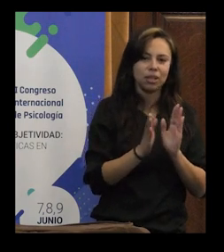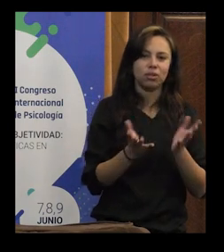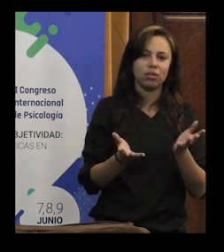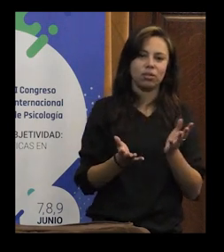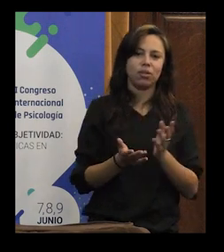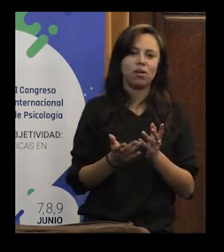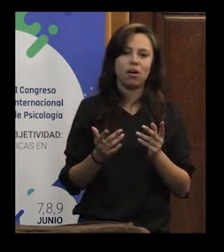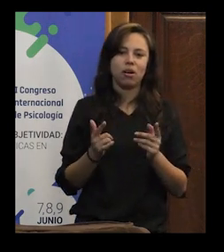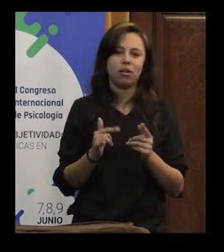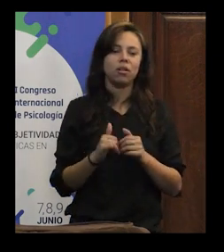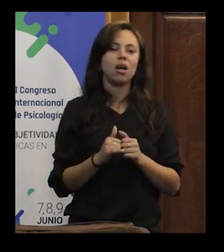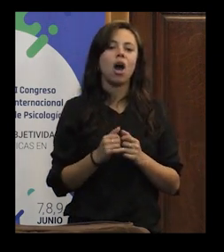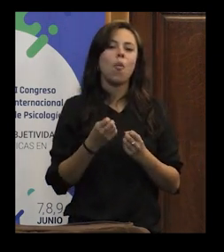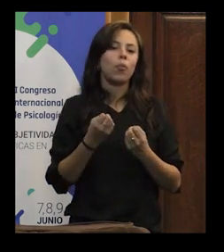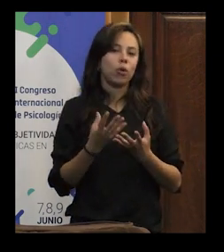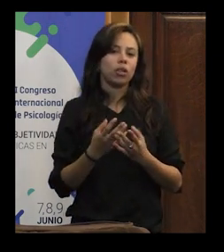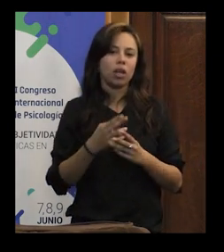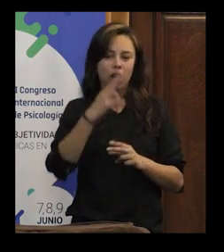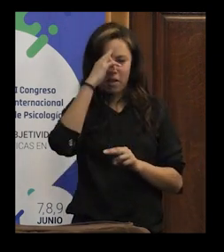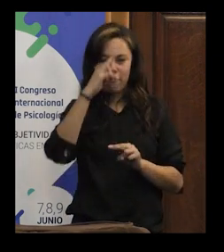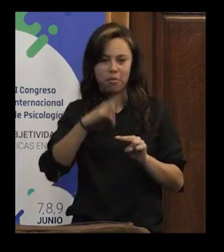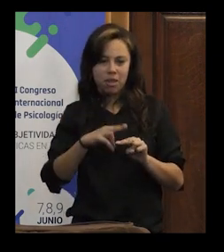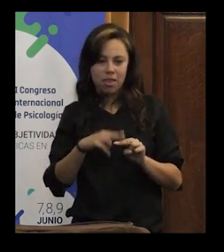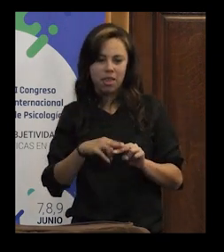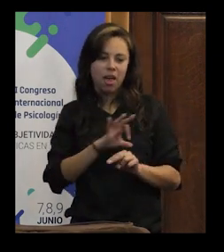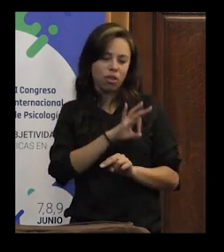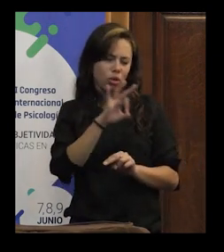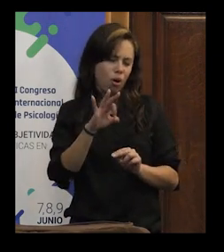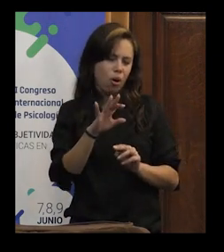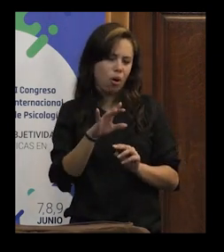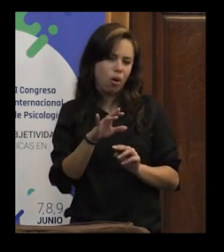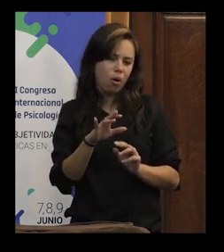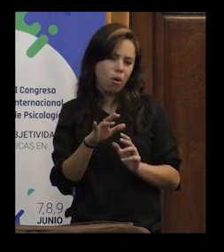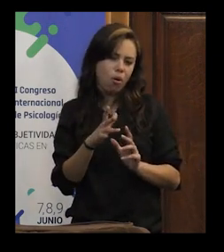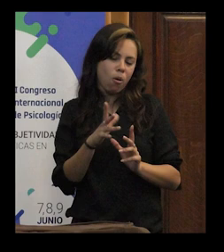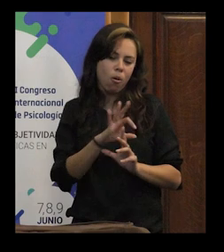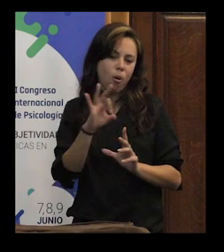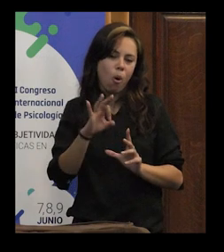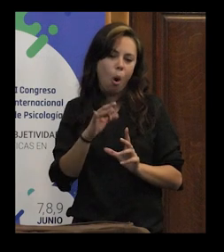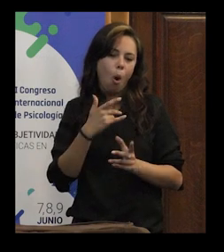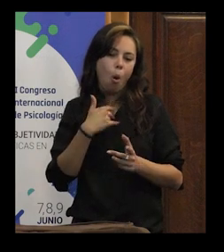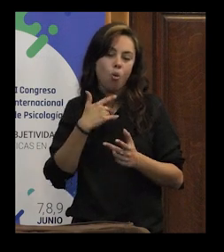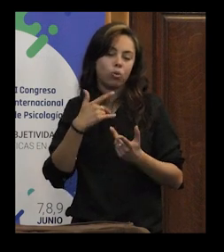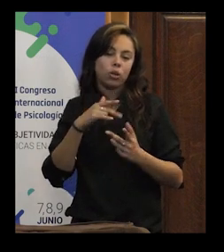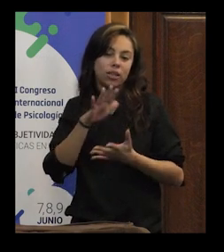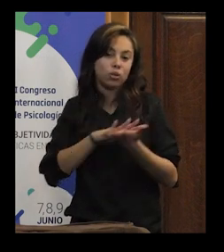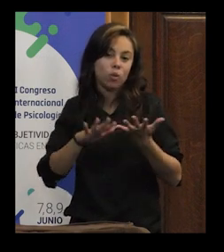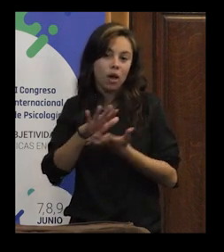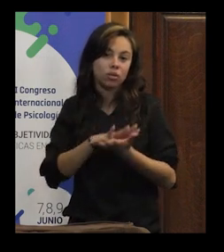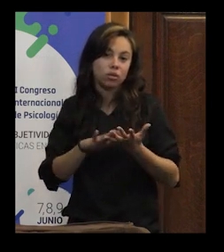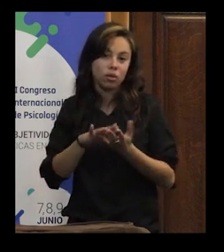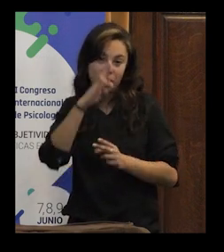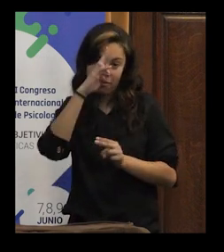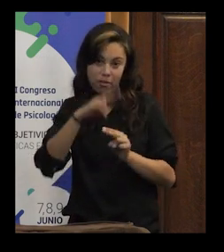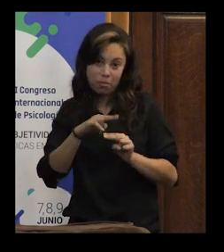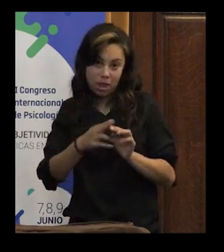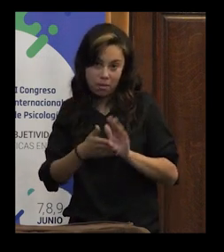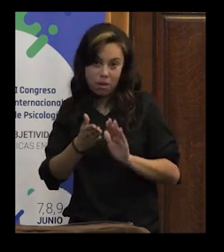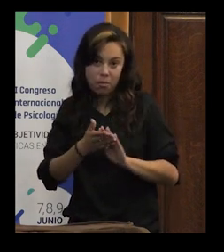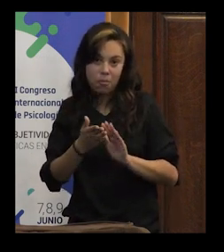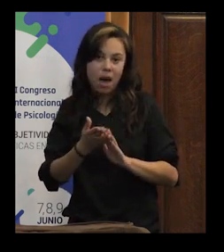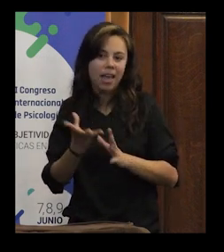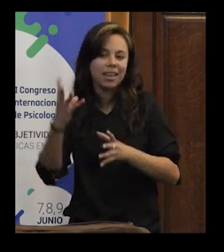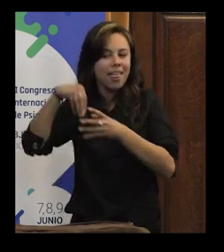né? Quando uma enfermidade ou patologia se considera como genética, deixa de ser uma questão